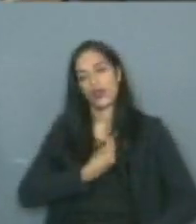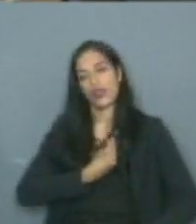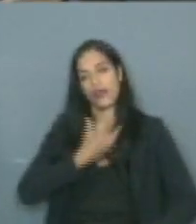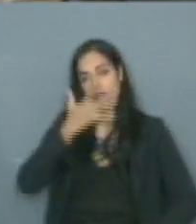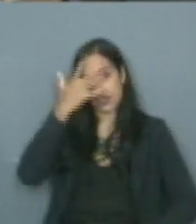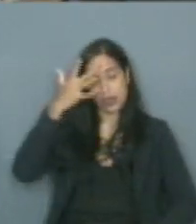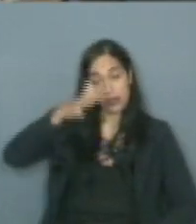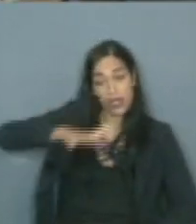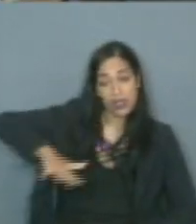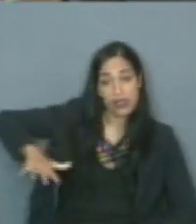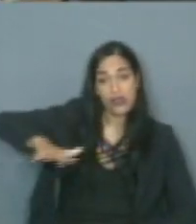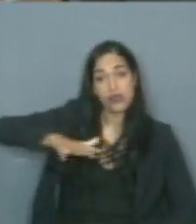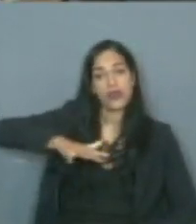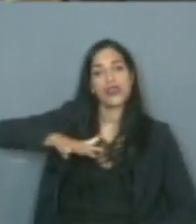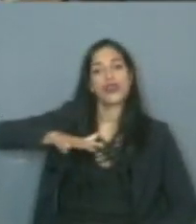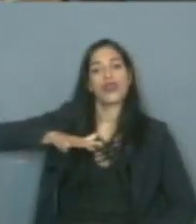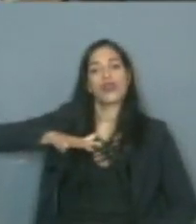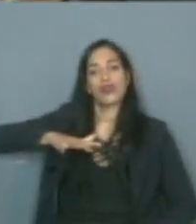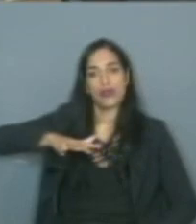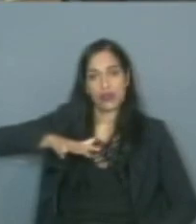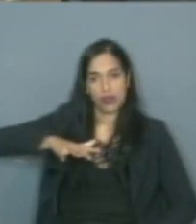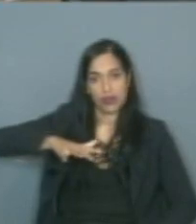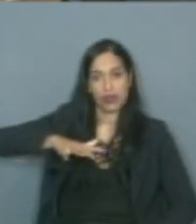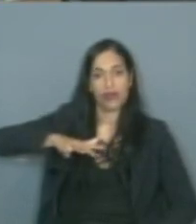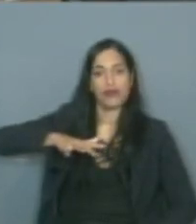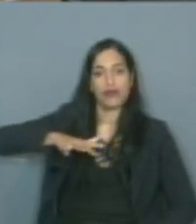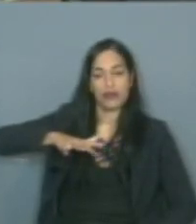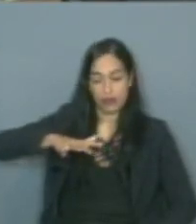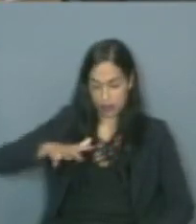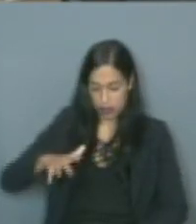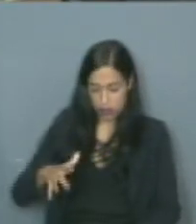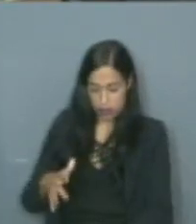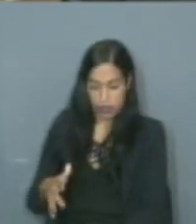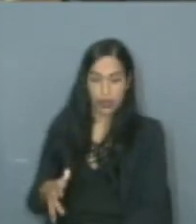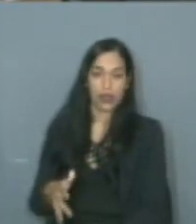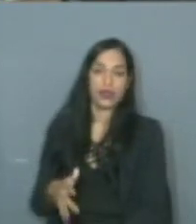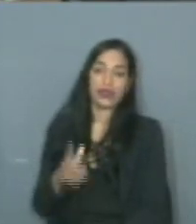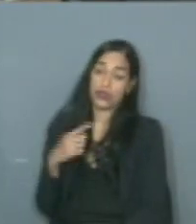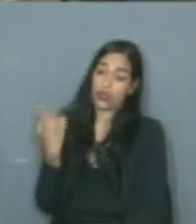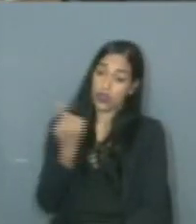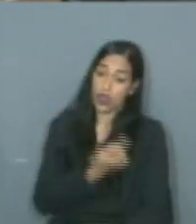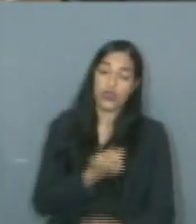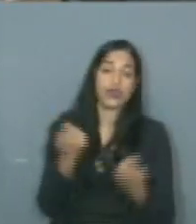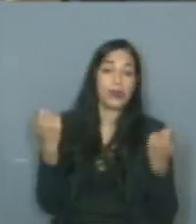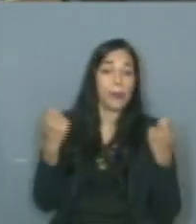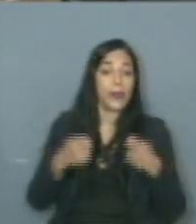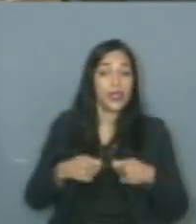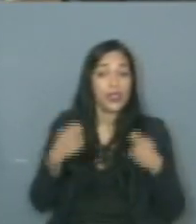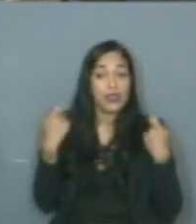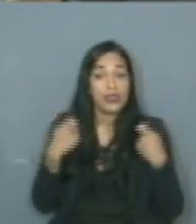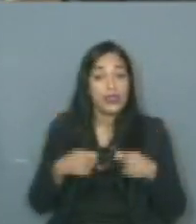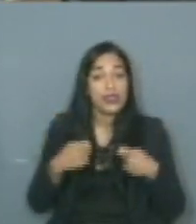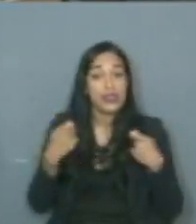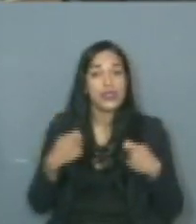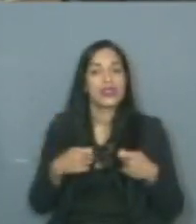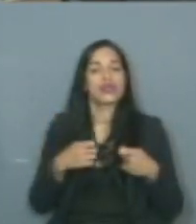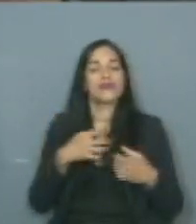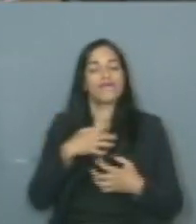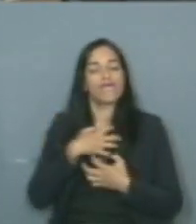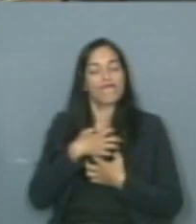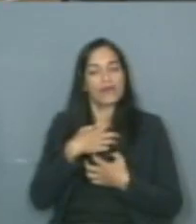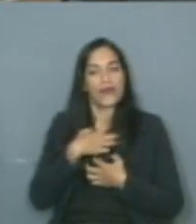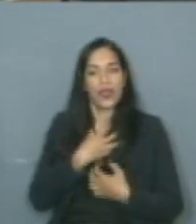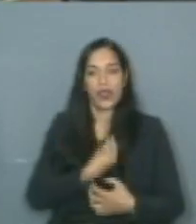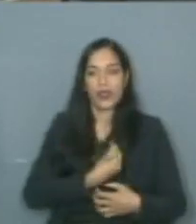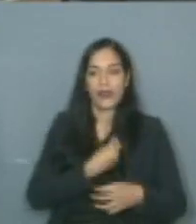essas pessoas, e muitas delas têm história impressionante. Nós precisamos urgente tocar na vida